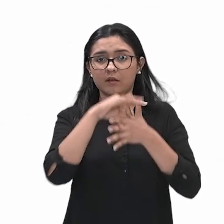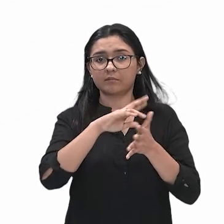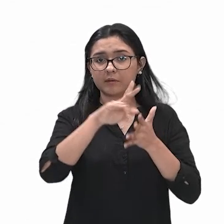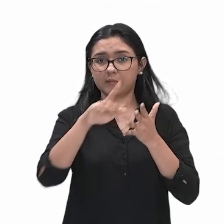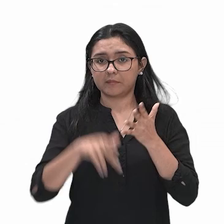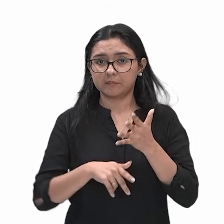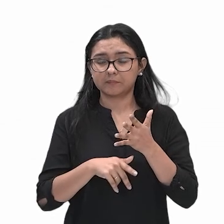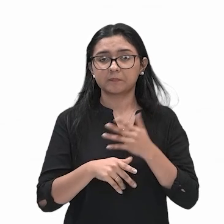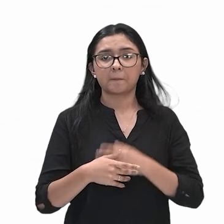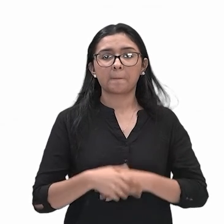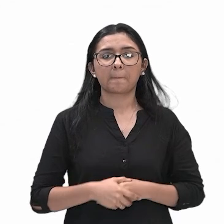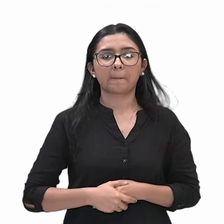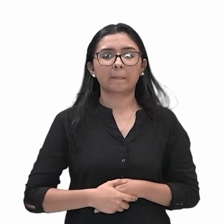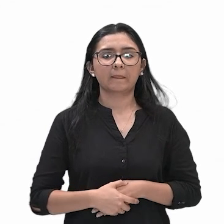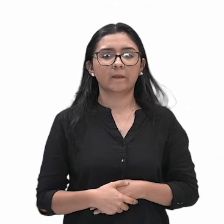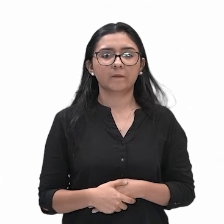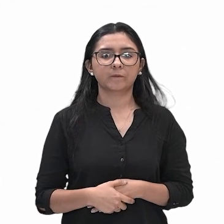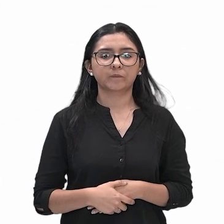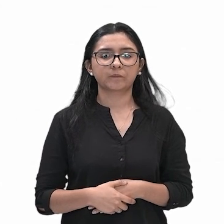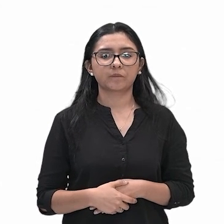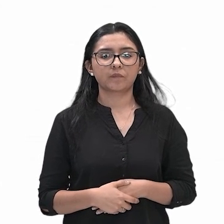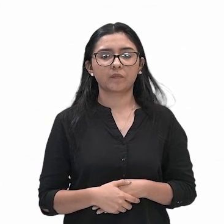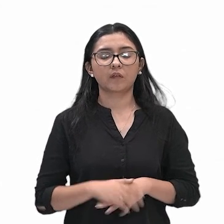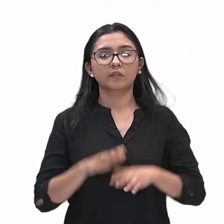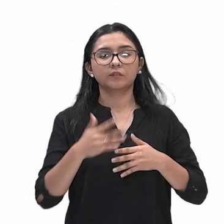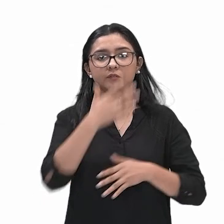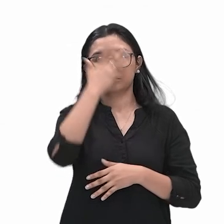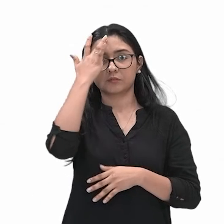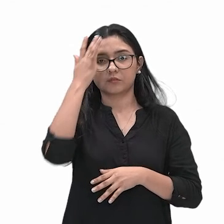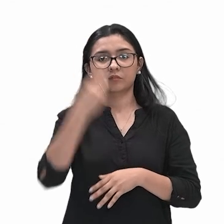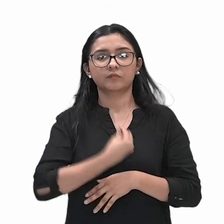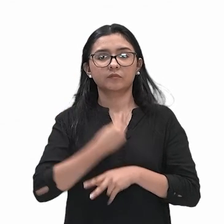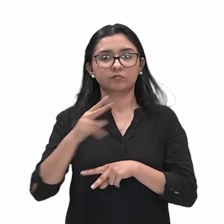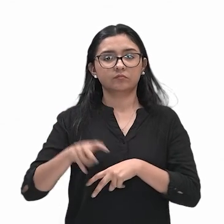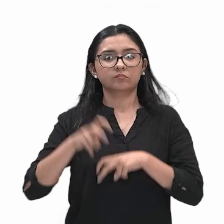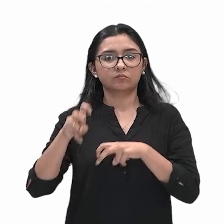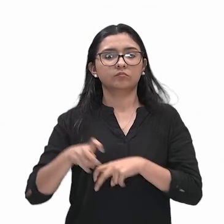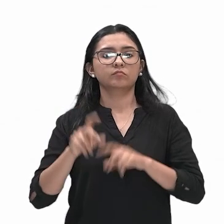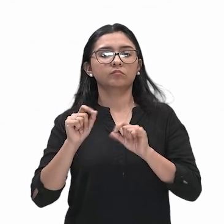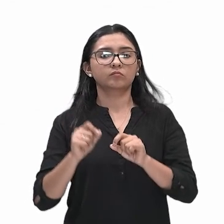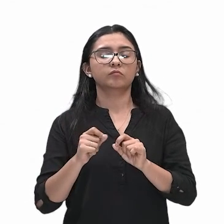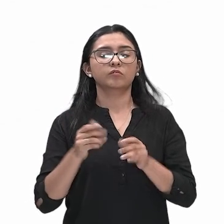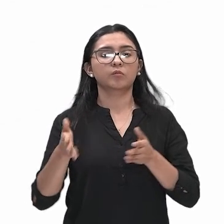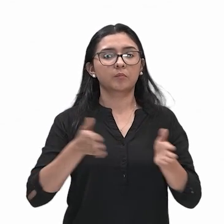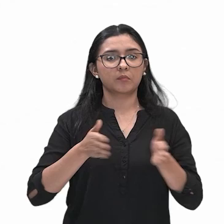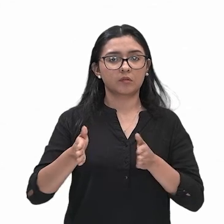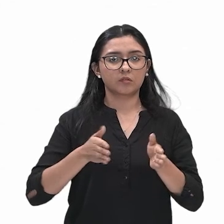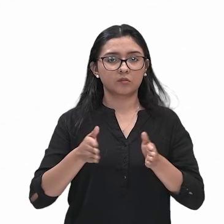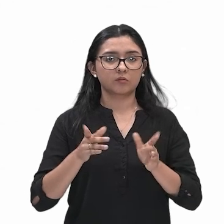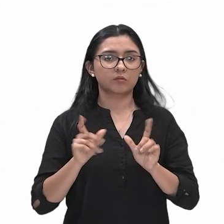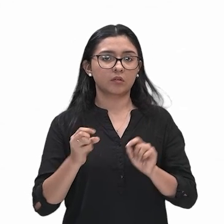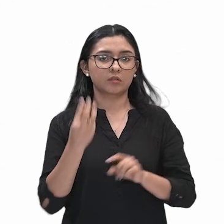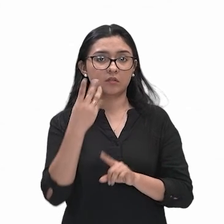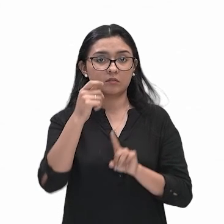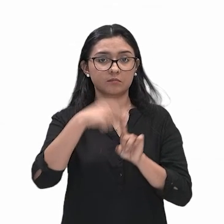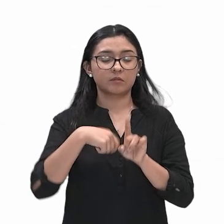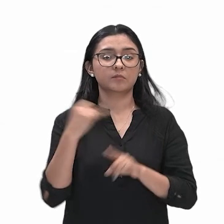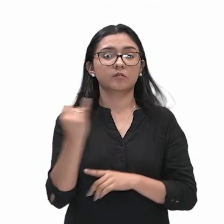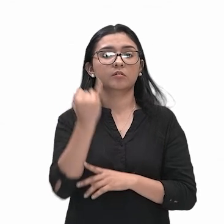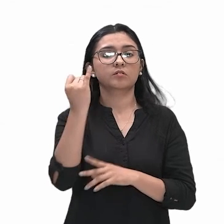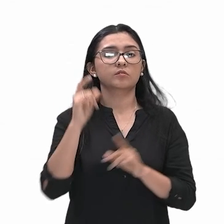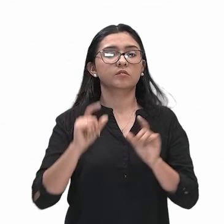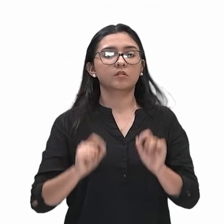animal. E aqui os produtores rurais se submeteram durante o período da promessa, foi importante eles